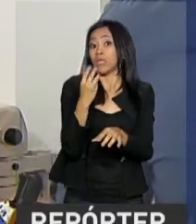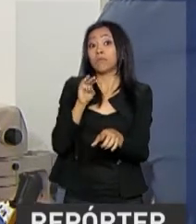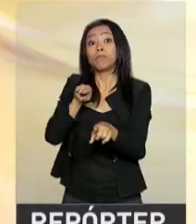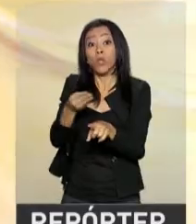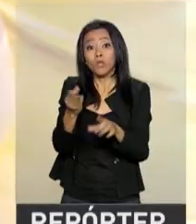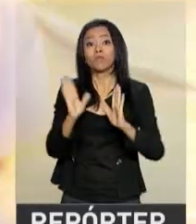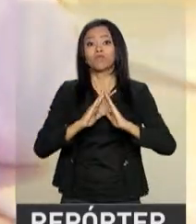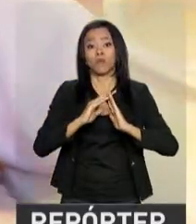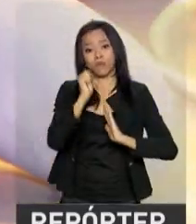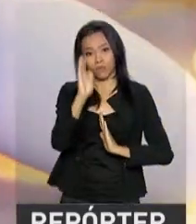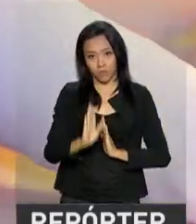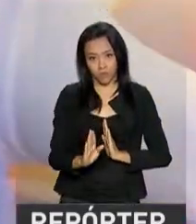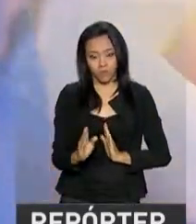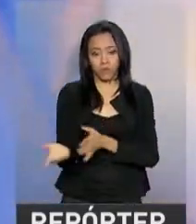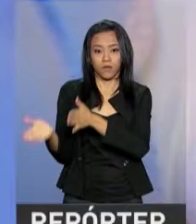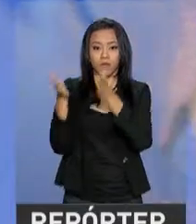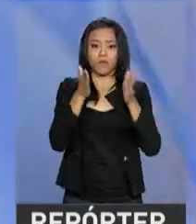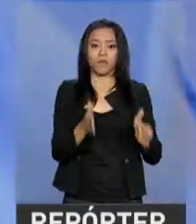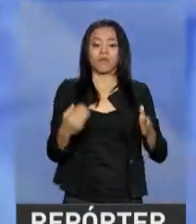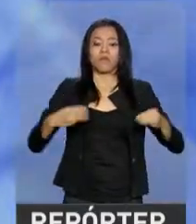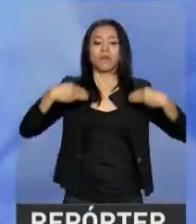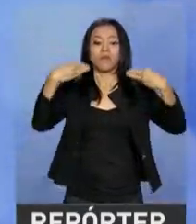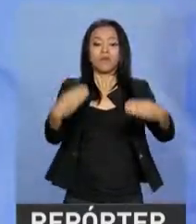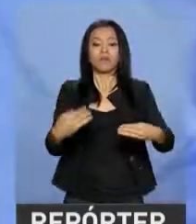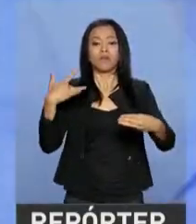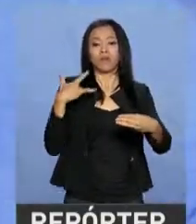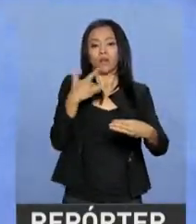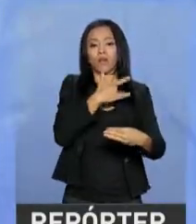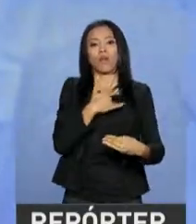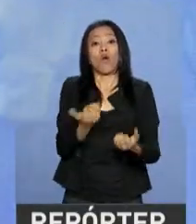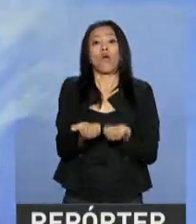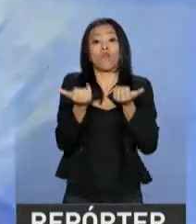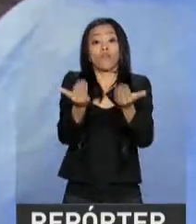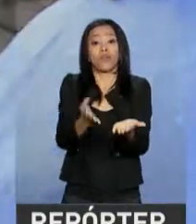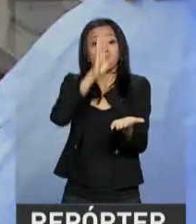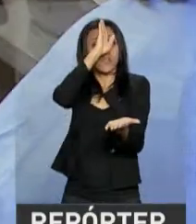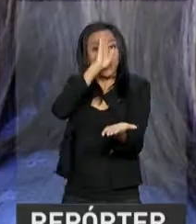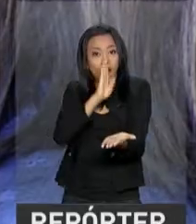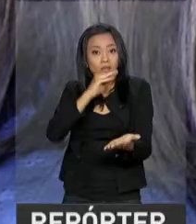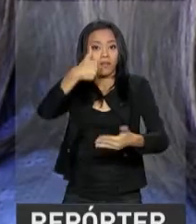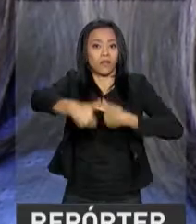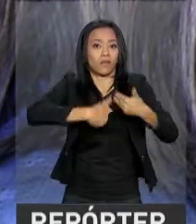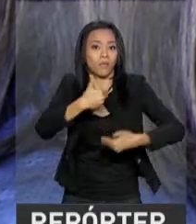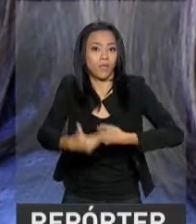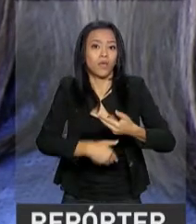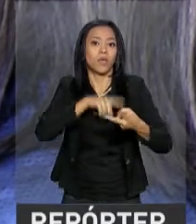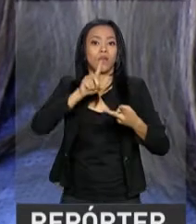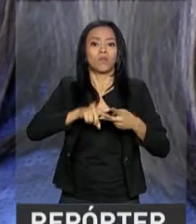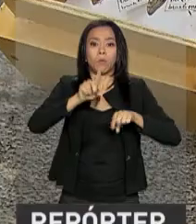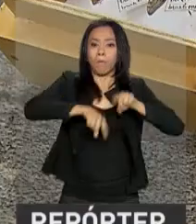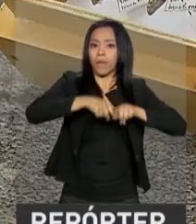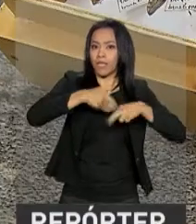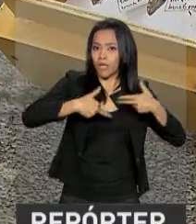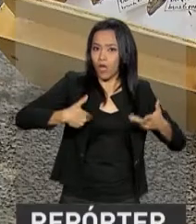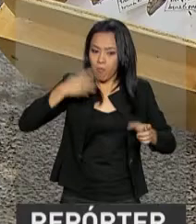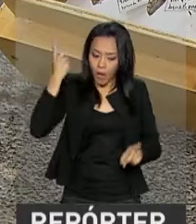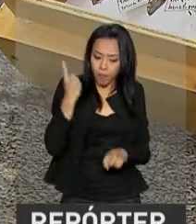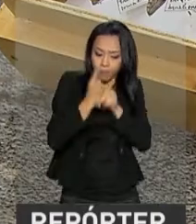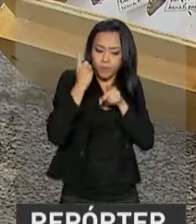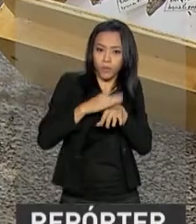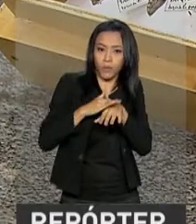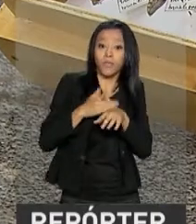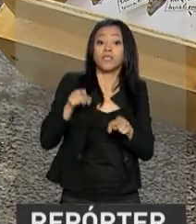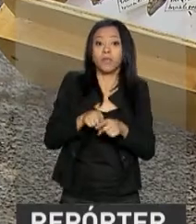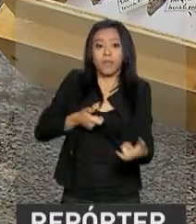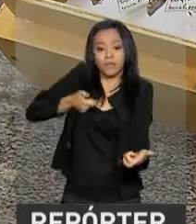o ministério da saúde oferece de graça tratamento para pacientes material para diagnóstico e inseticida